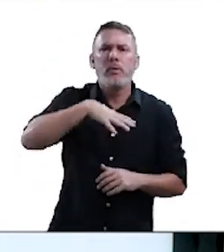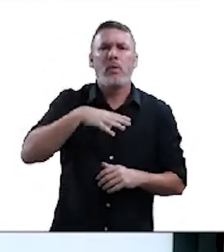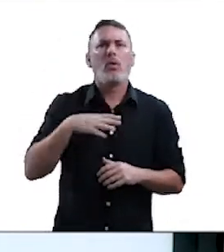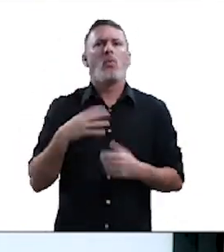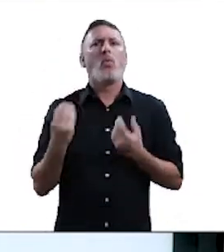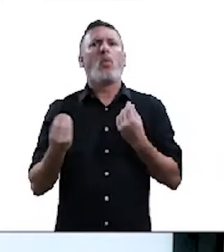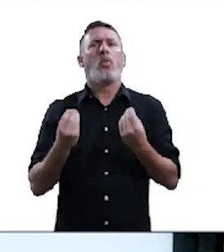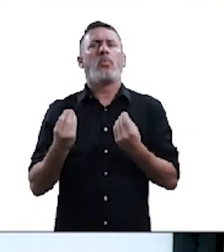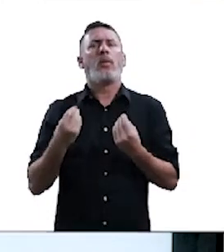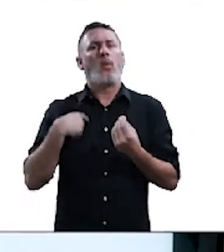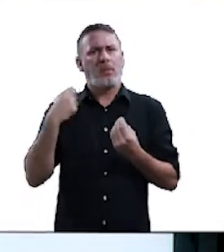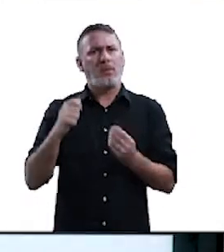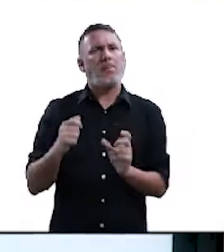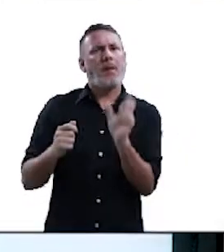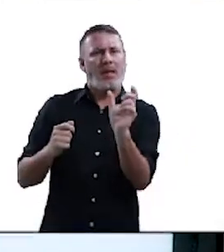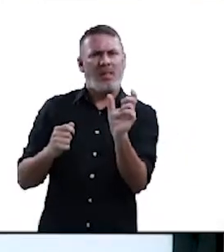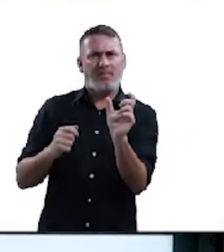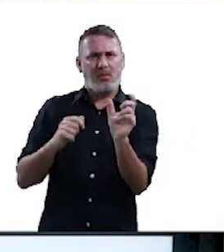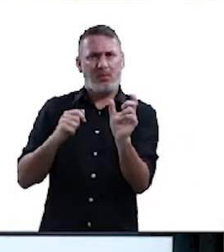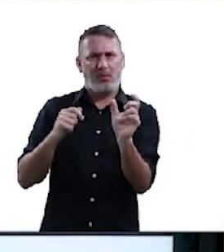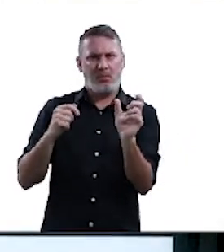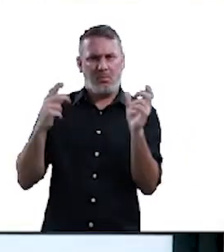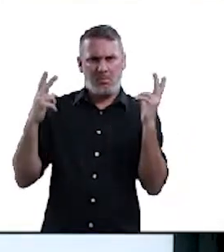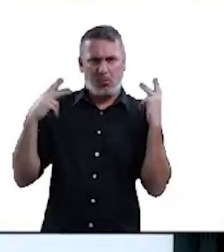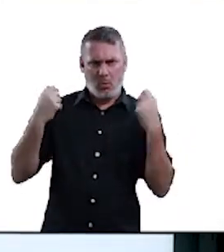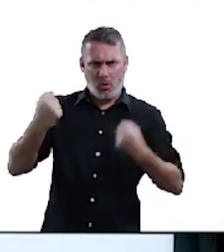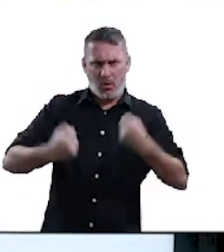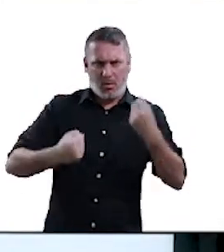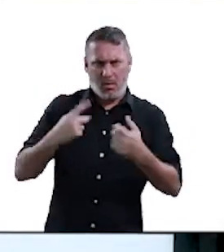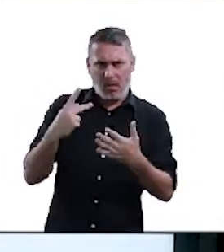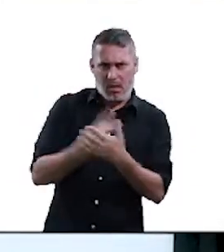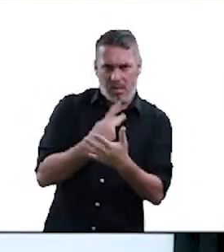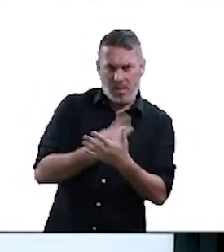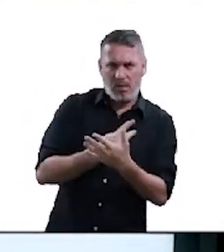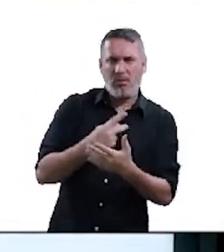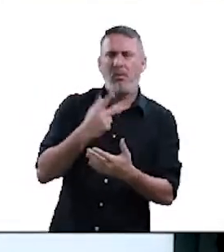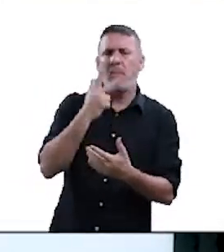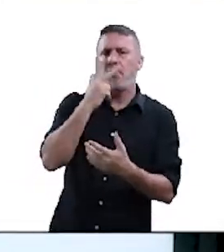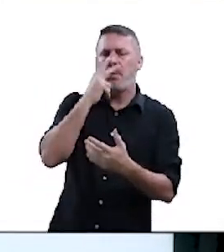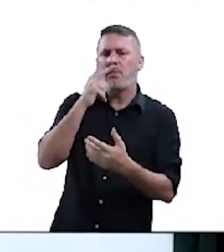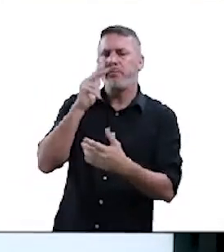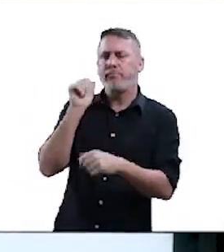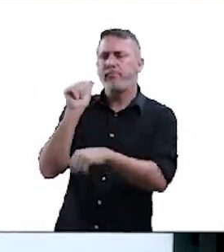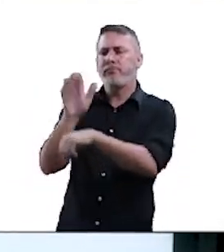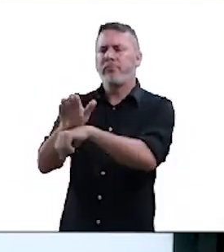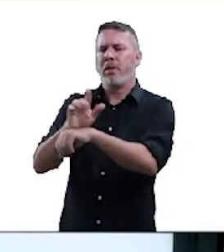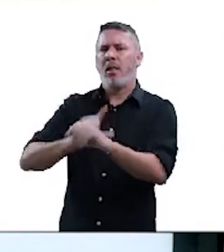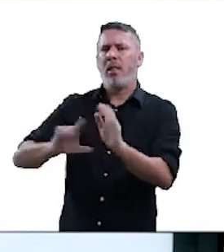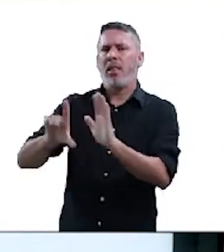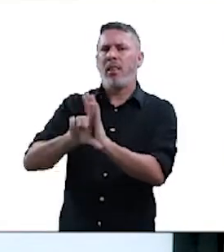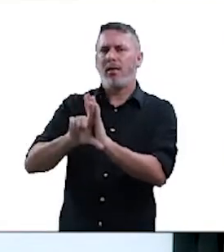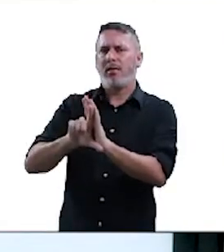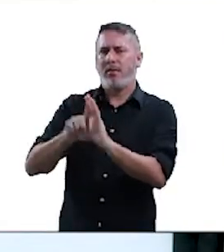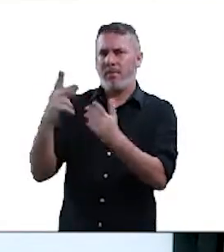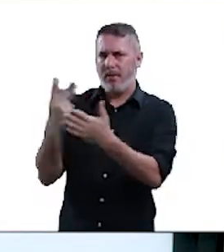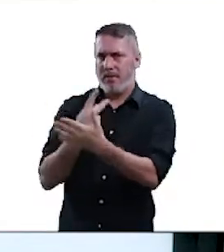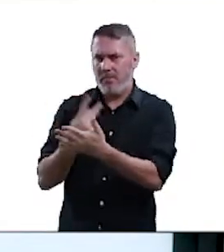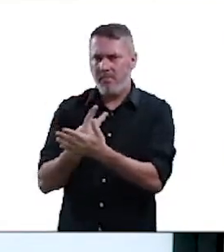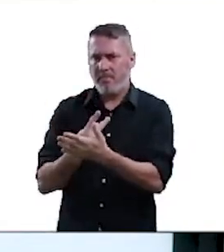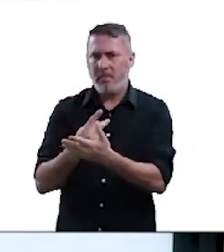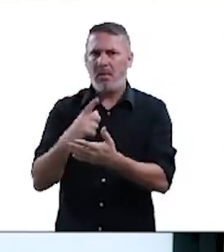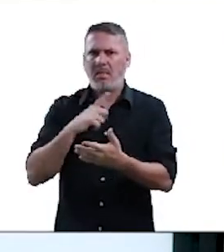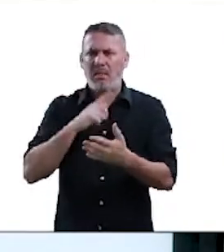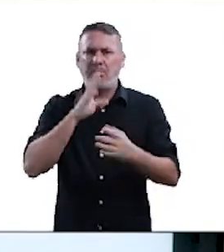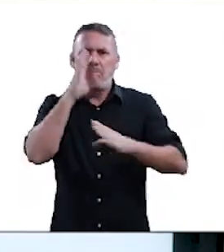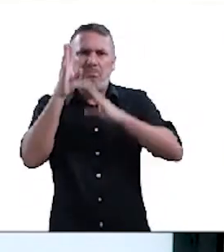alguma palavra ali. Será que ele foi incoerente? Foi incoerente o quê? As leis do trânsito. Será que foi inadequado? Foi. Será que ele foi